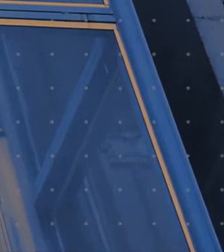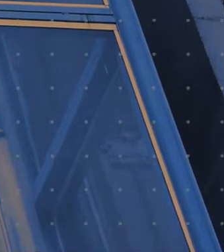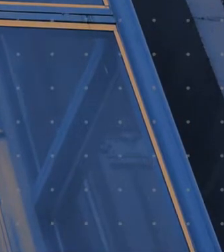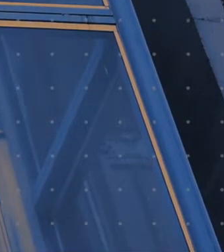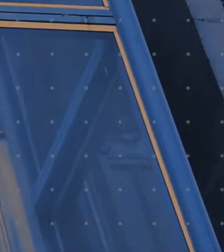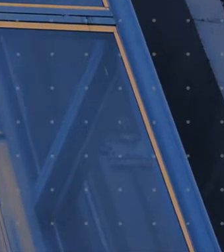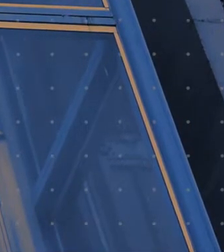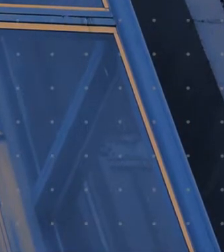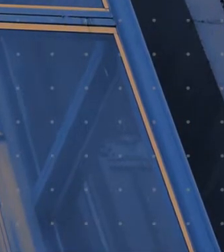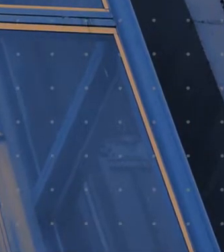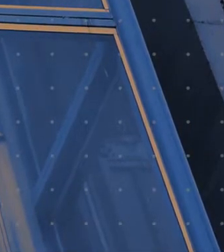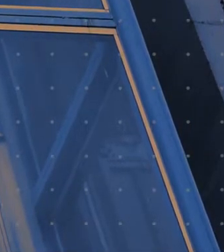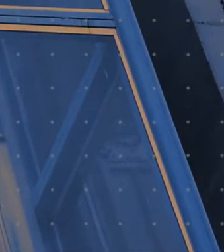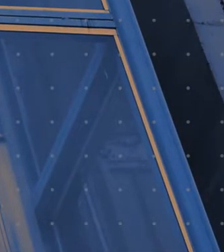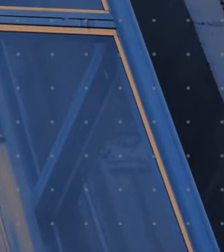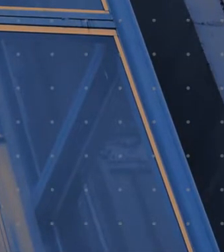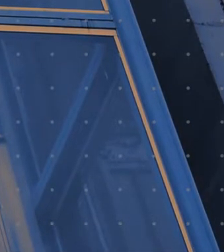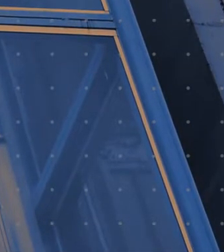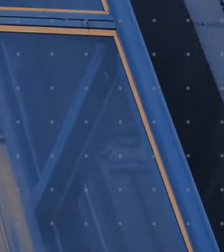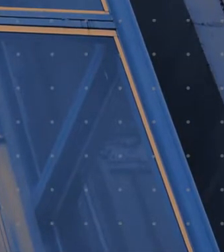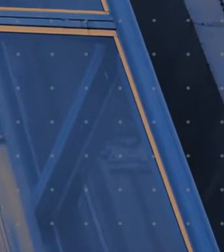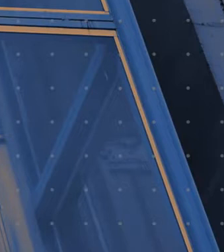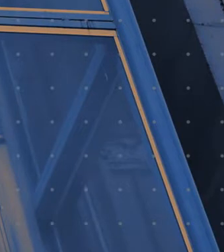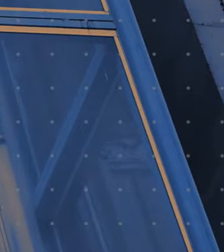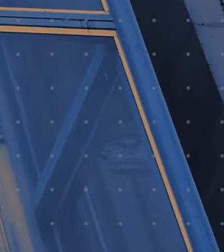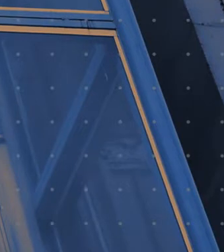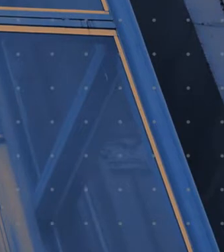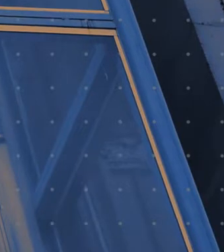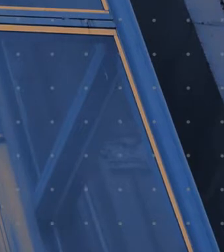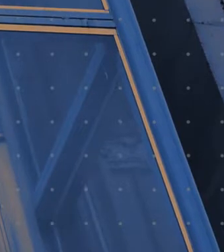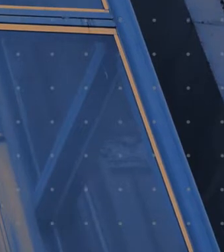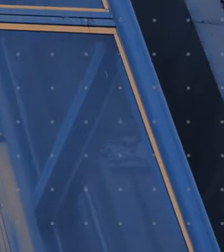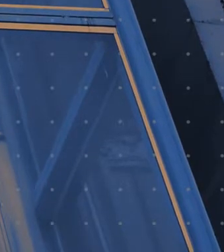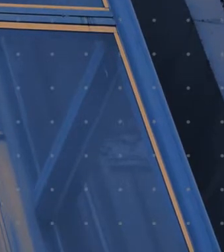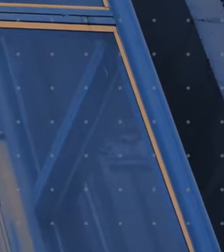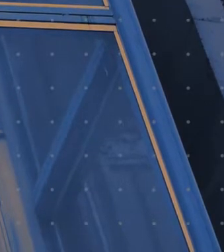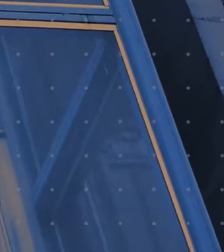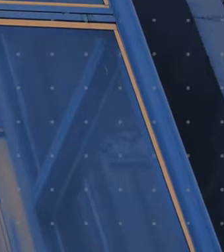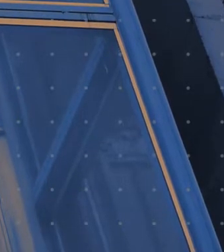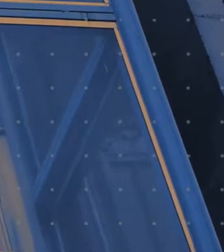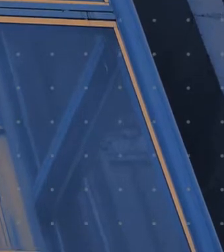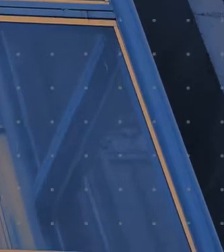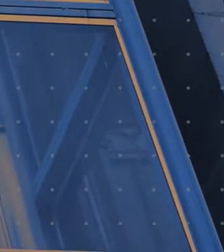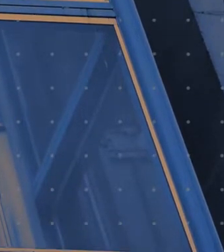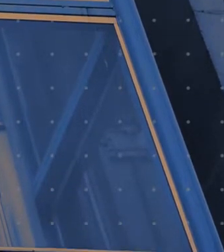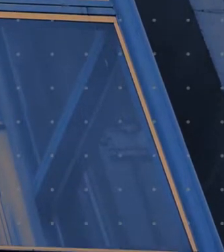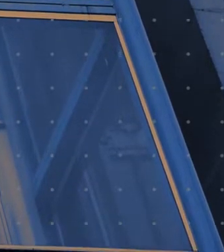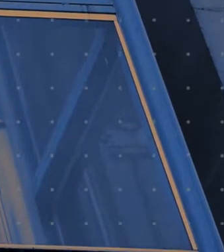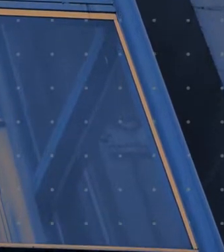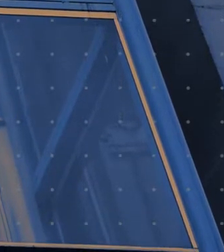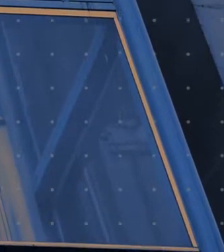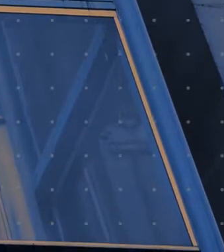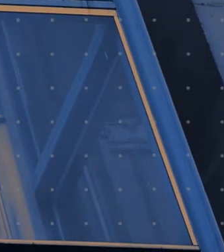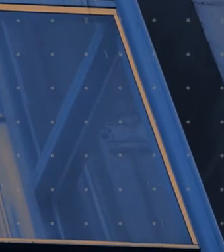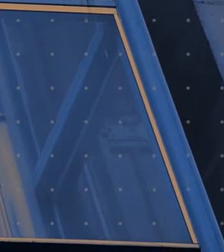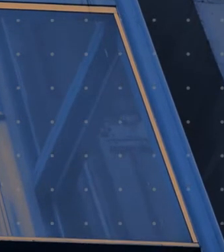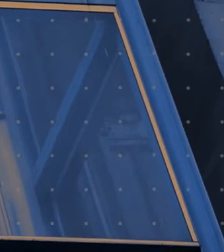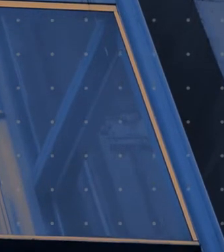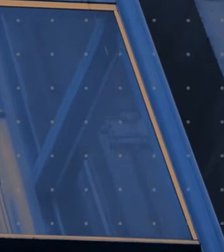pedreiro, analista de marketing, assistente administrativo de divulgação, assistente de